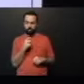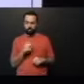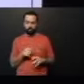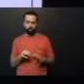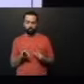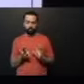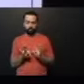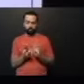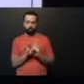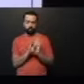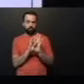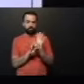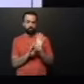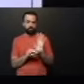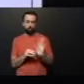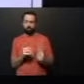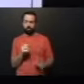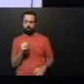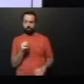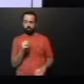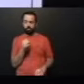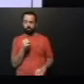Texto, som de S.